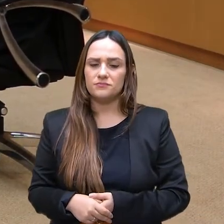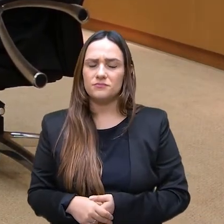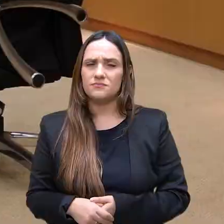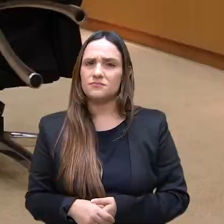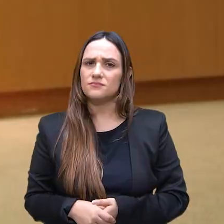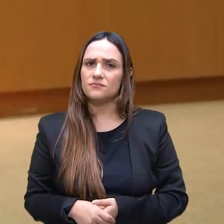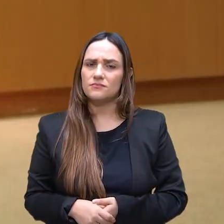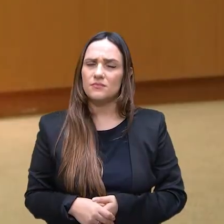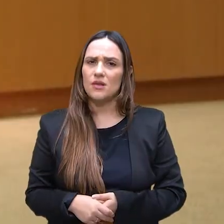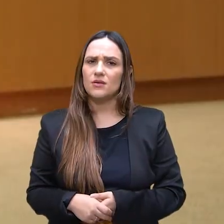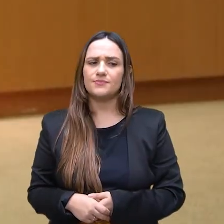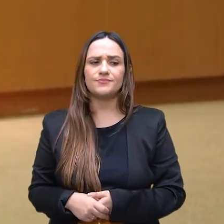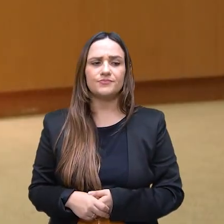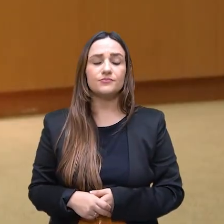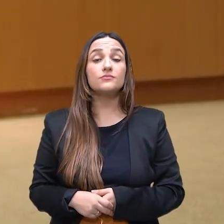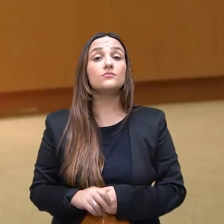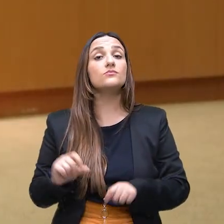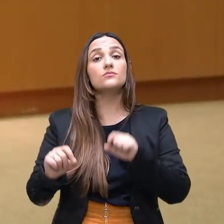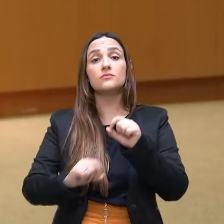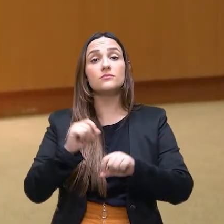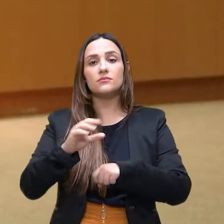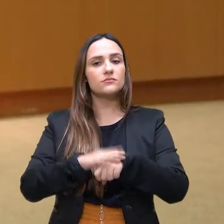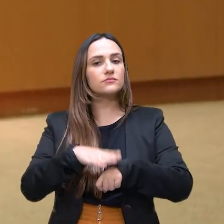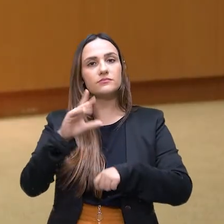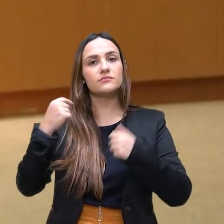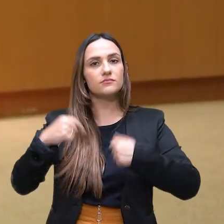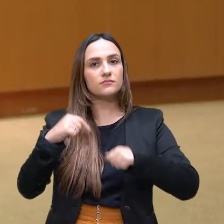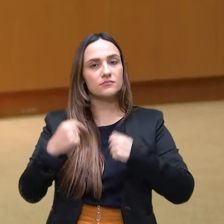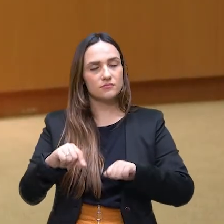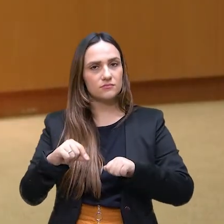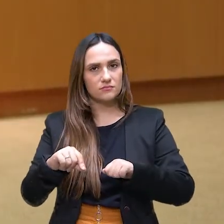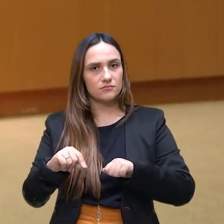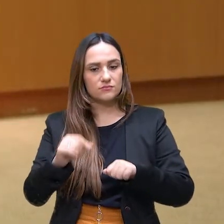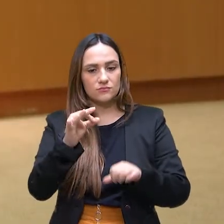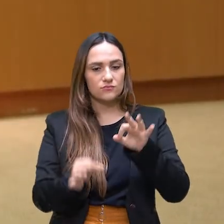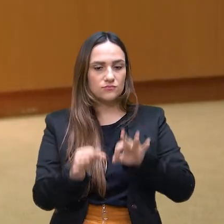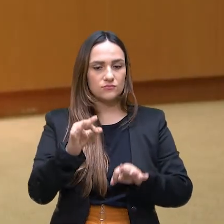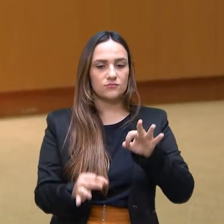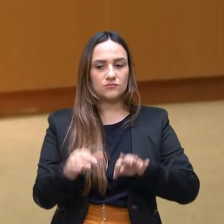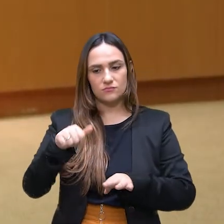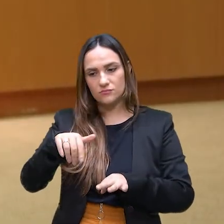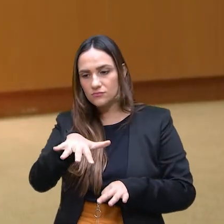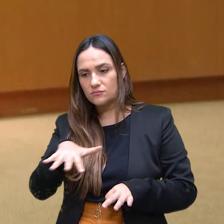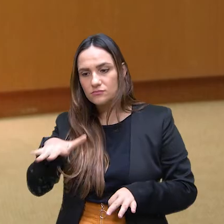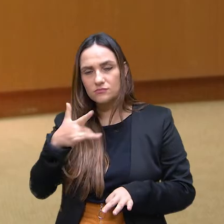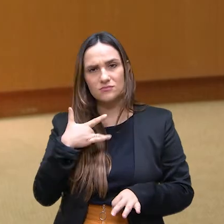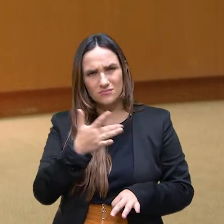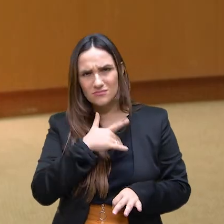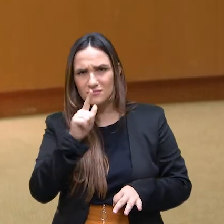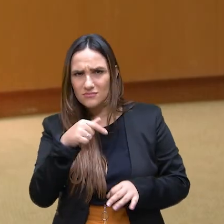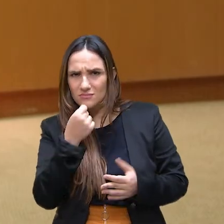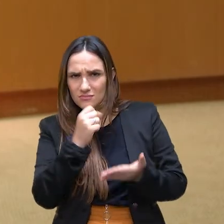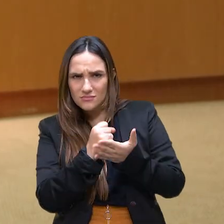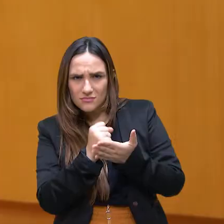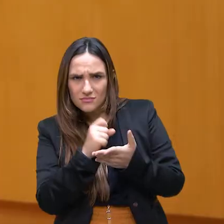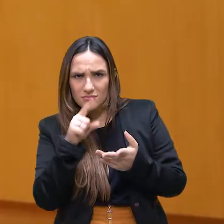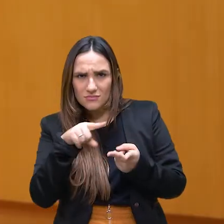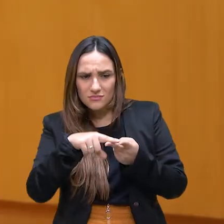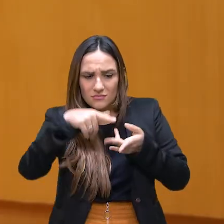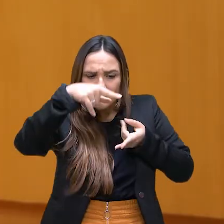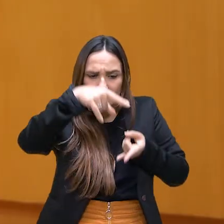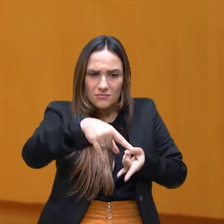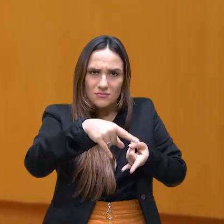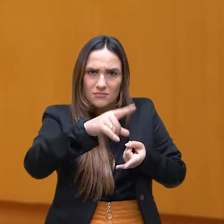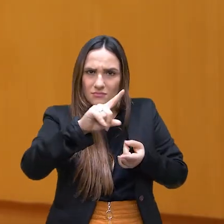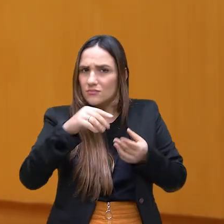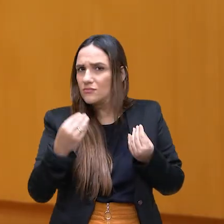mais demanda a Justiça em relação à saúde? O que é medicamento, é leito?